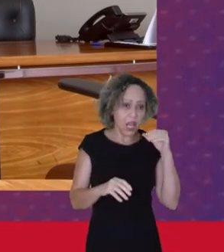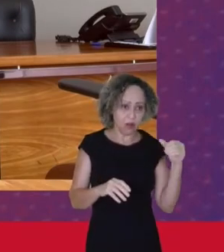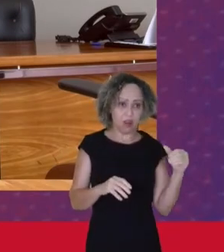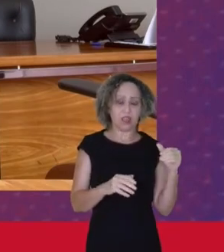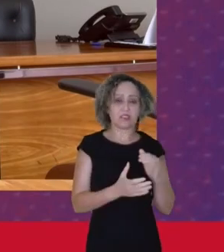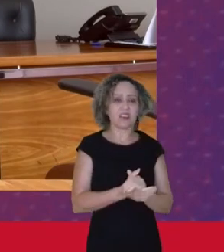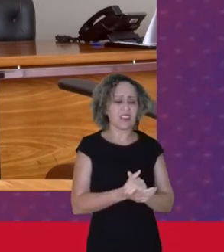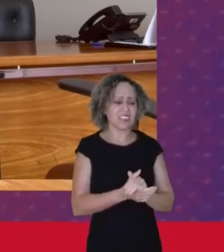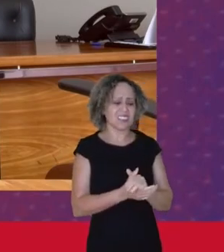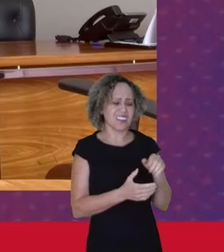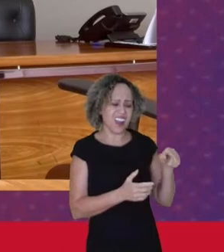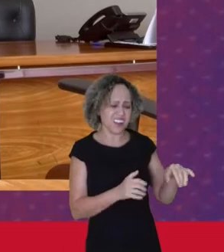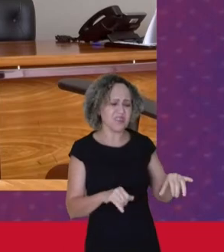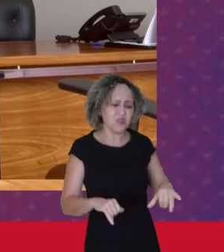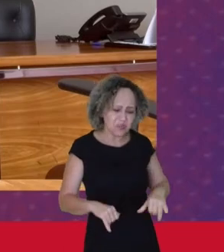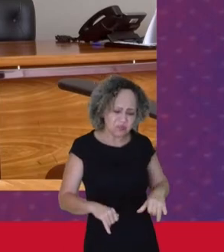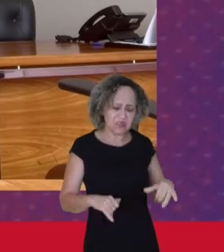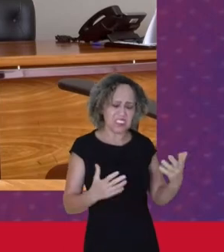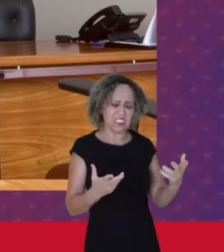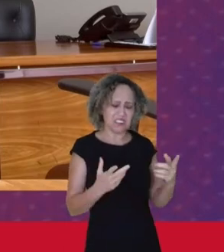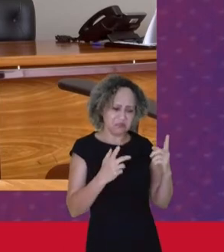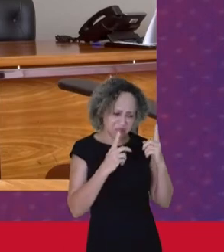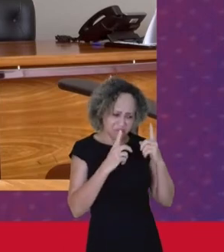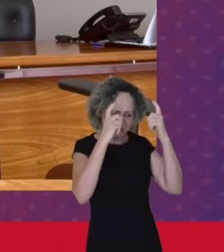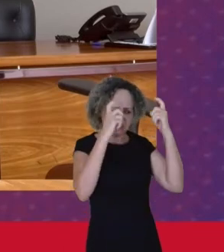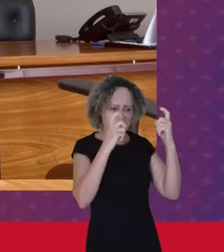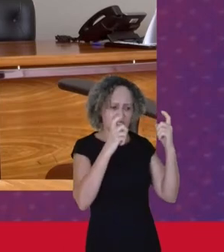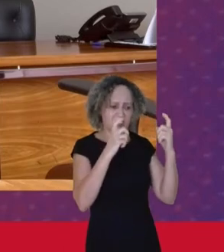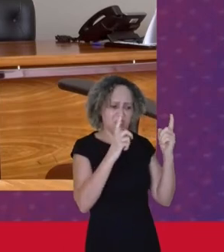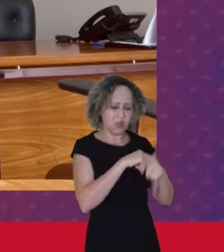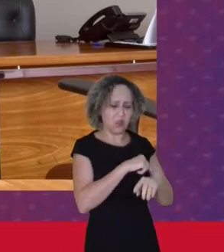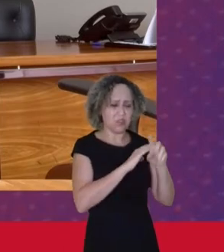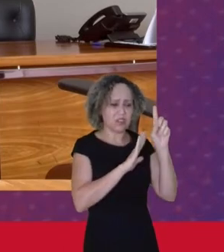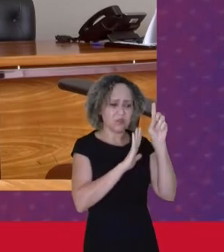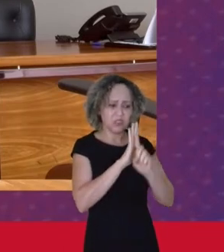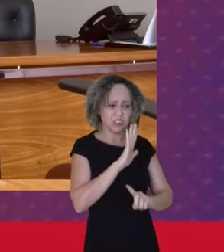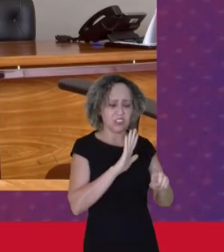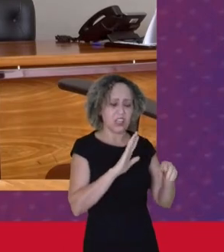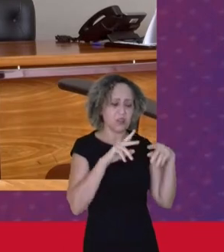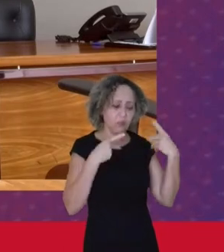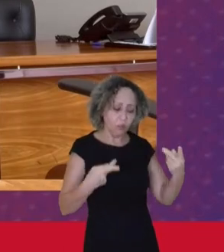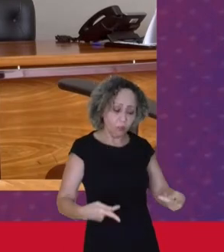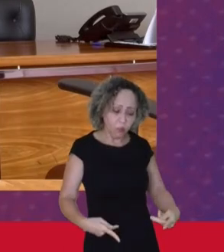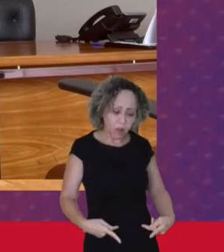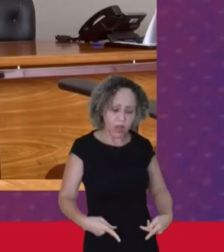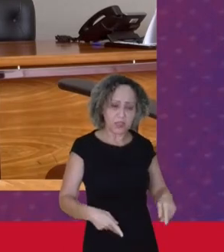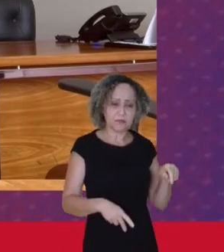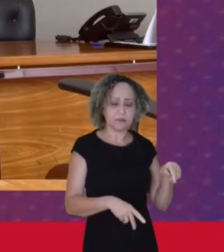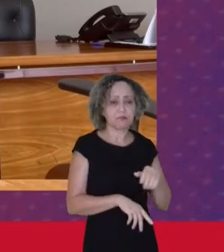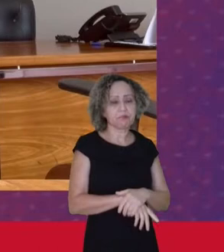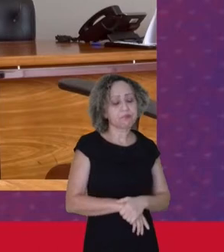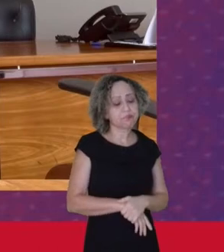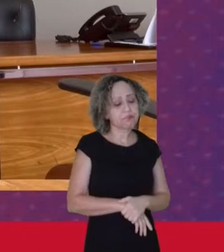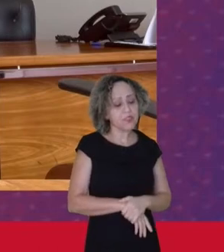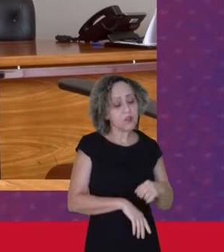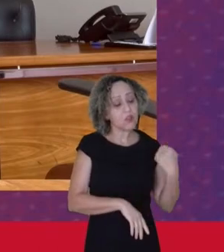essas violações de direitos humanos. Então, a gente tinha então esse eixo onde você